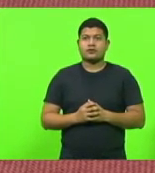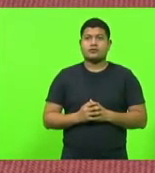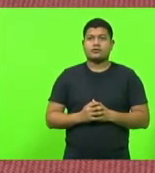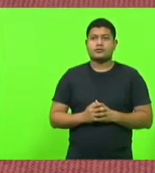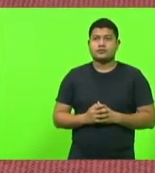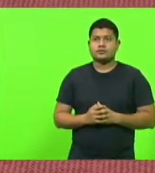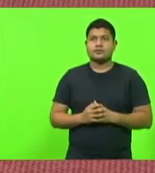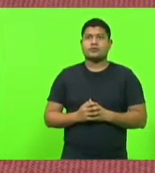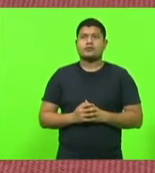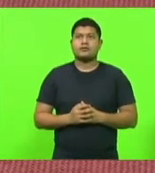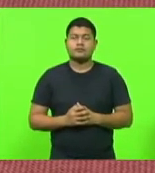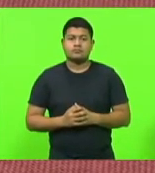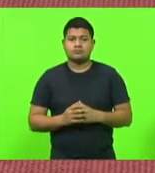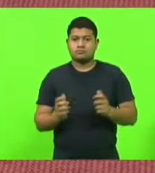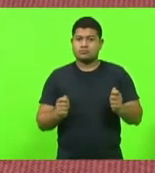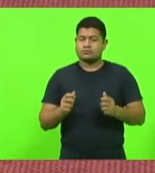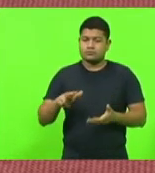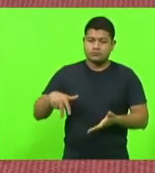Fará uso da palavra?